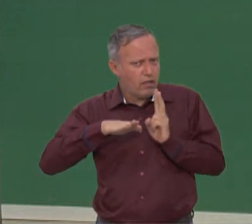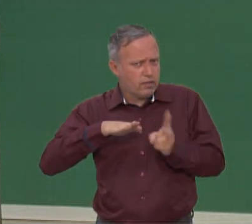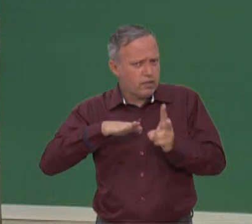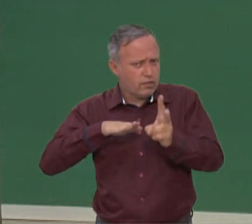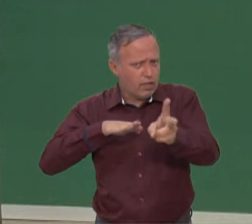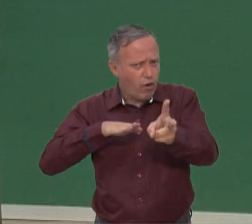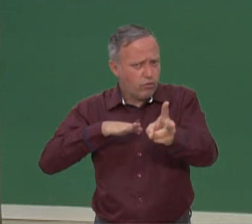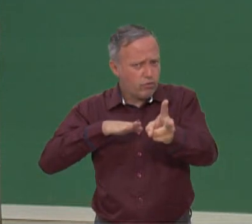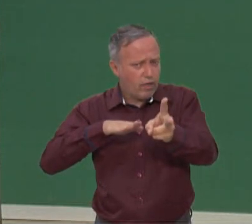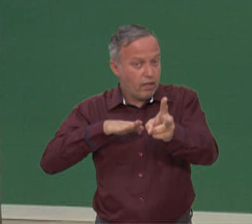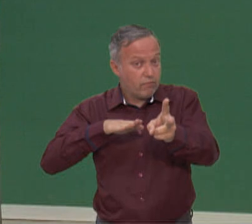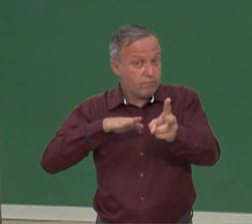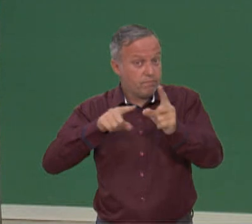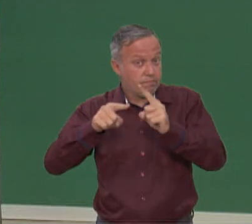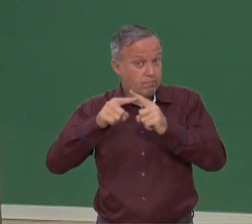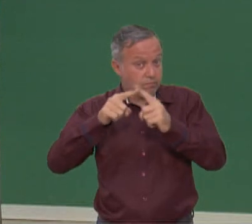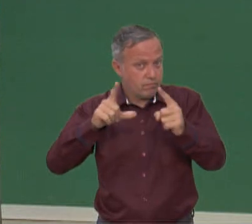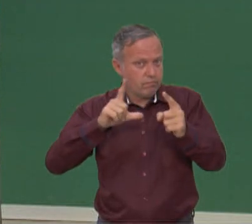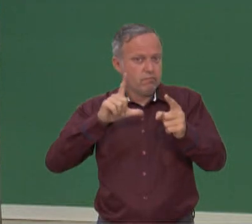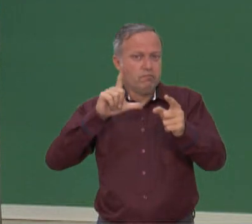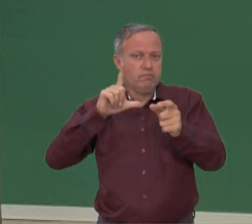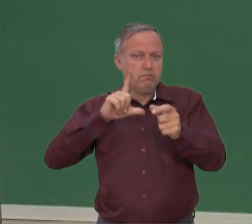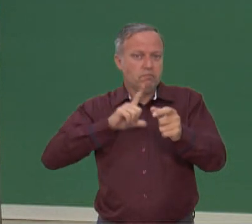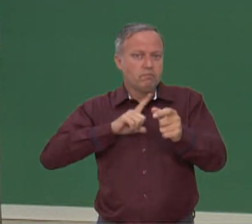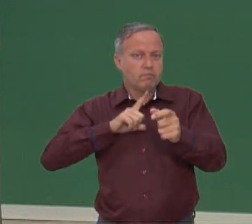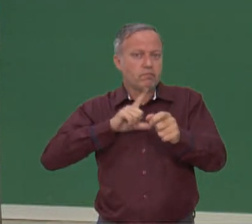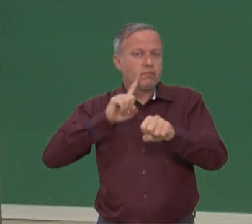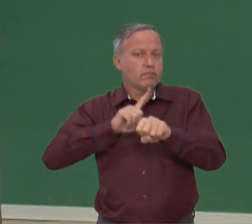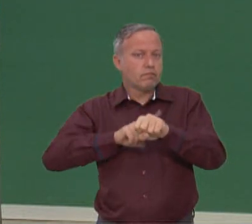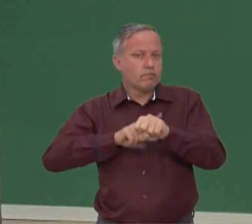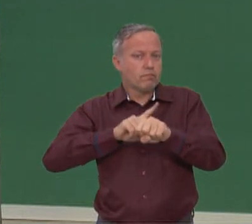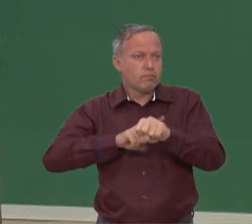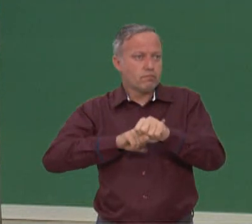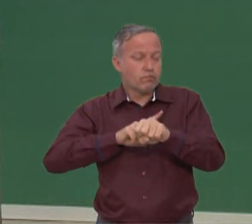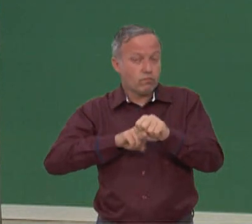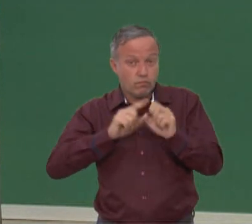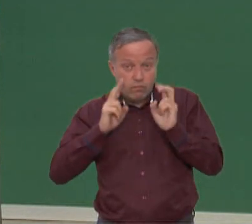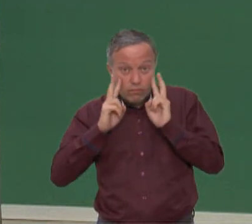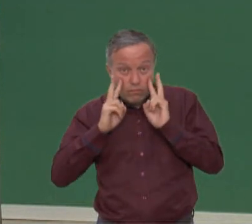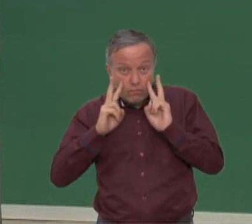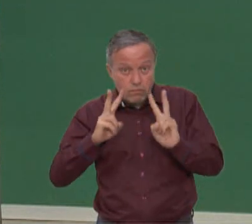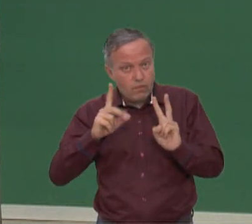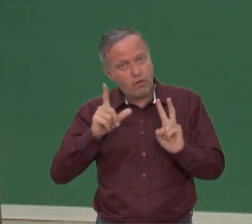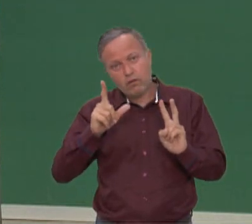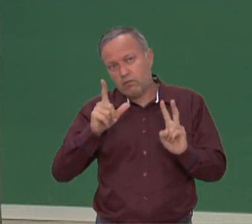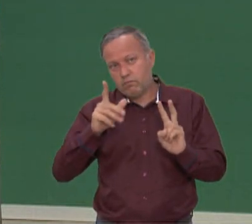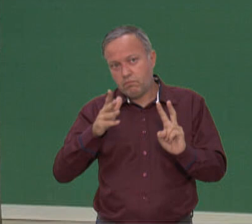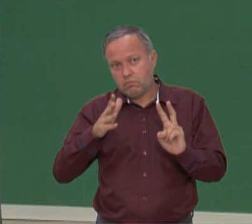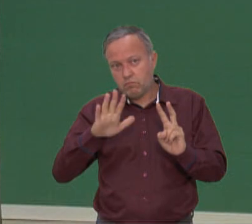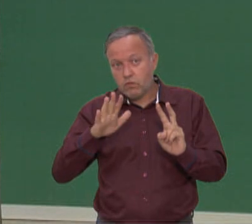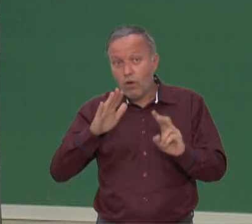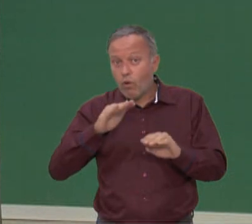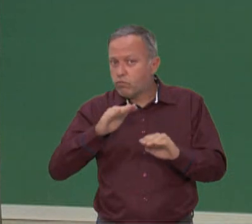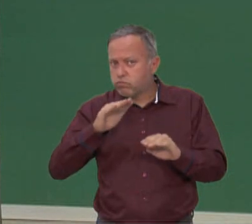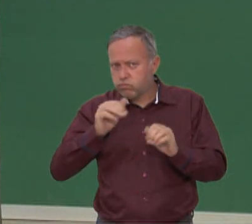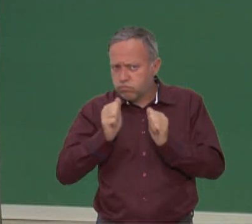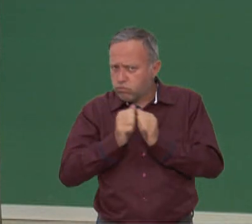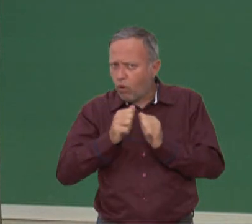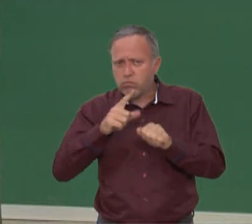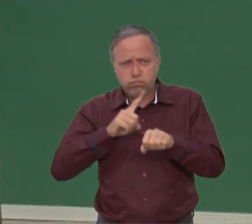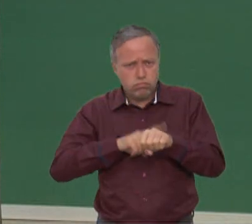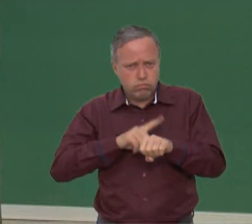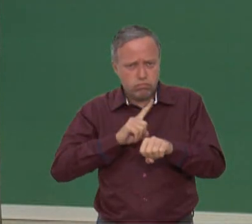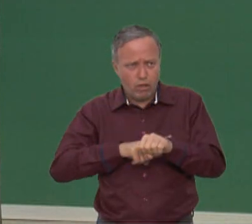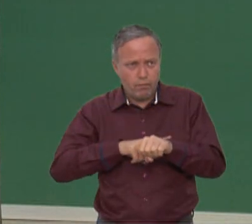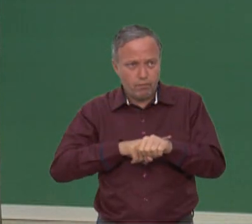eternamente aquela situação ali do objeto estar quente no seu interior, mas você consegue vedar aquilo por um intervalo de tempo muito maior do que se